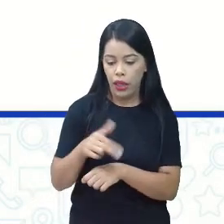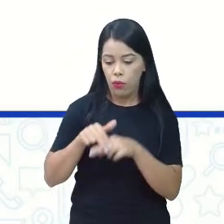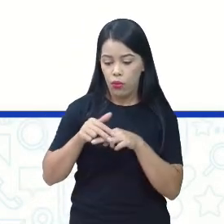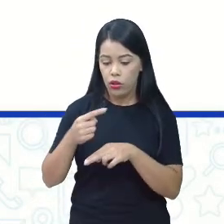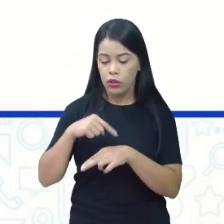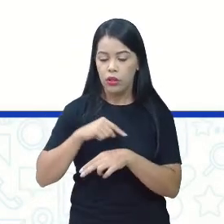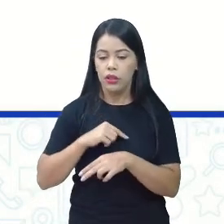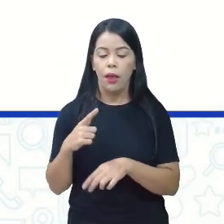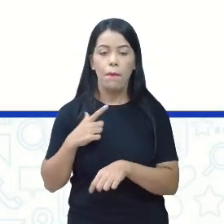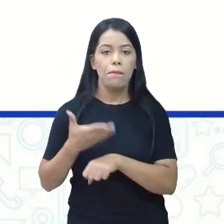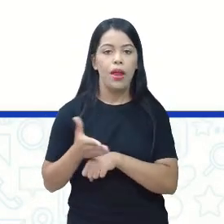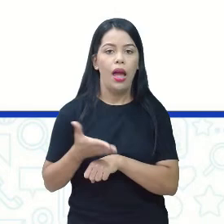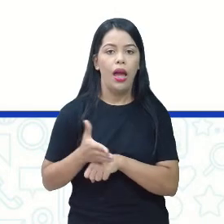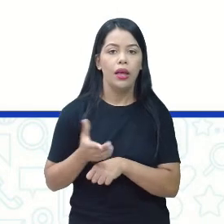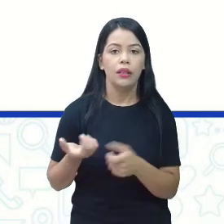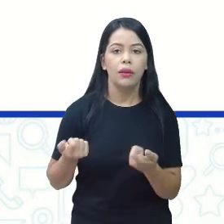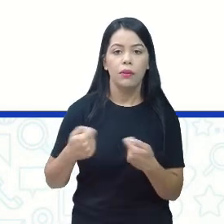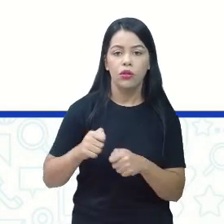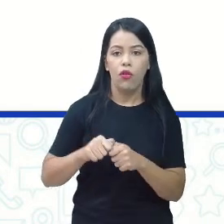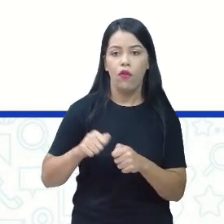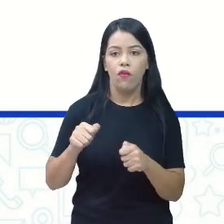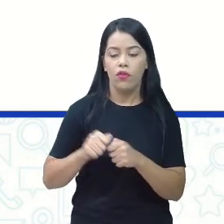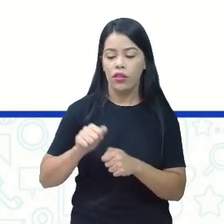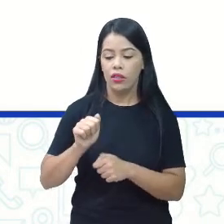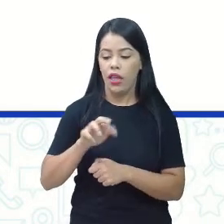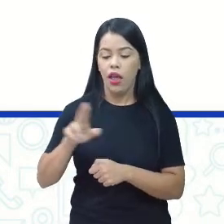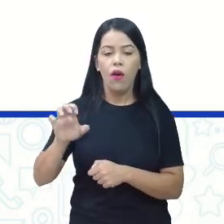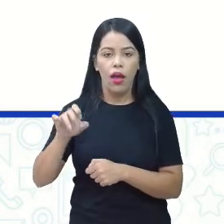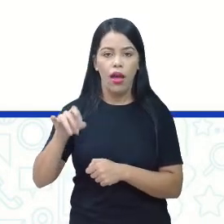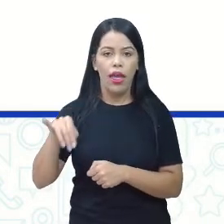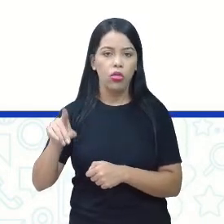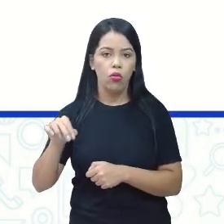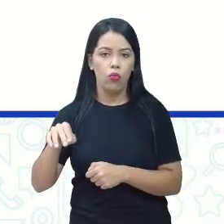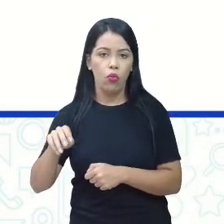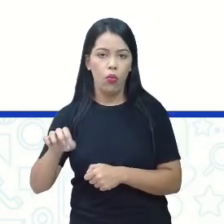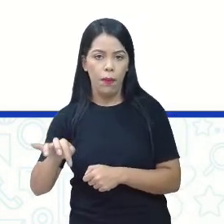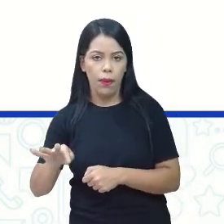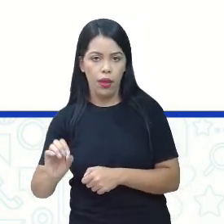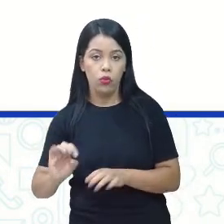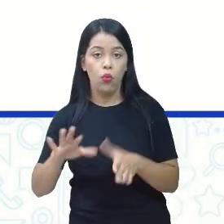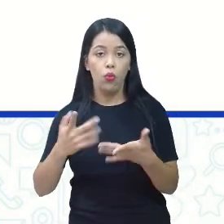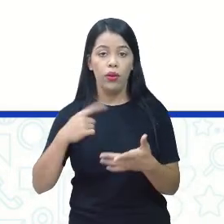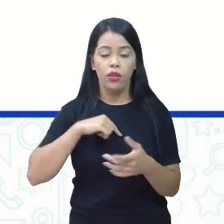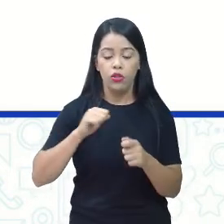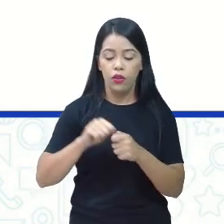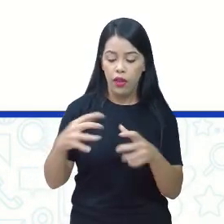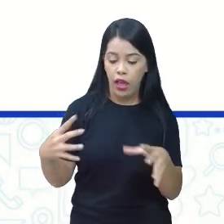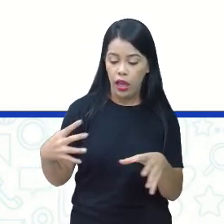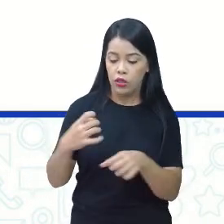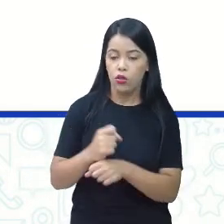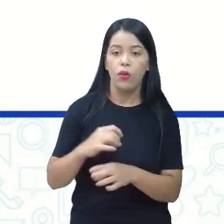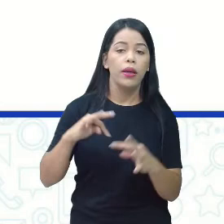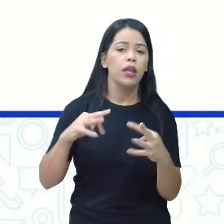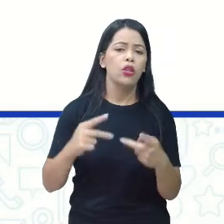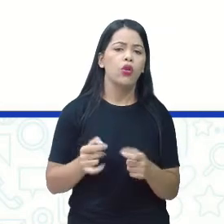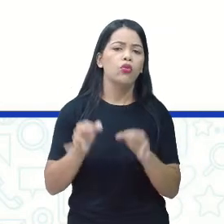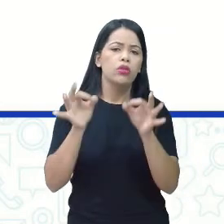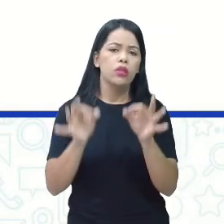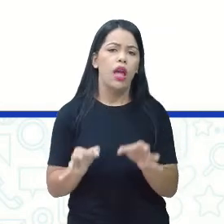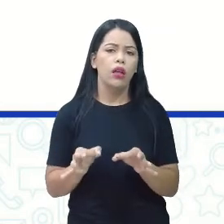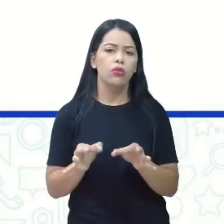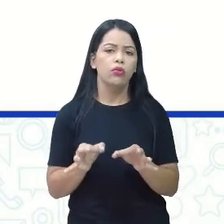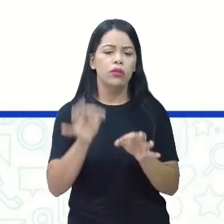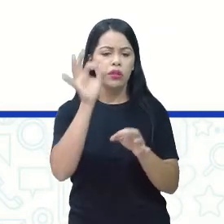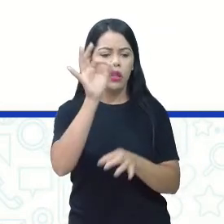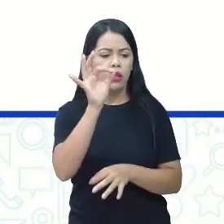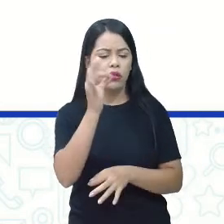uma praticidade, né, a gente fez o arredondamento de cada um desses números. Quando a gente fez a soma, e todos os arredondamentos estavam certinhos, tá?